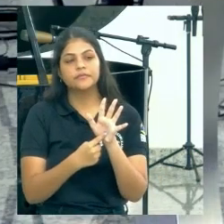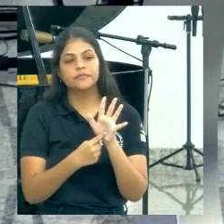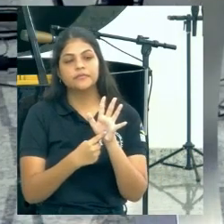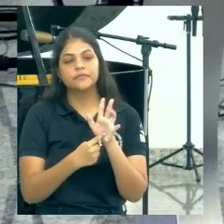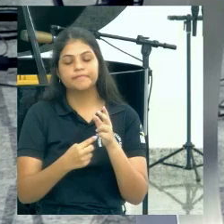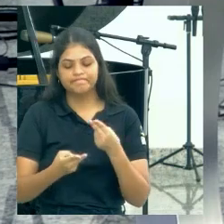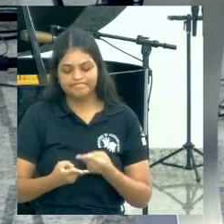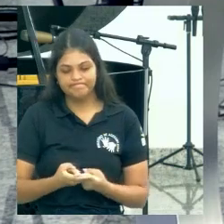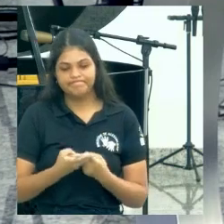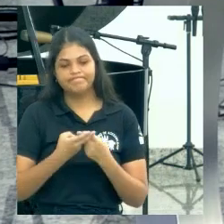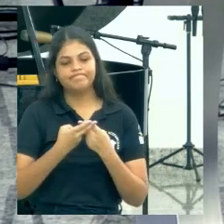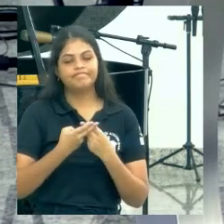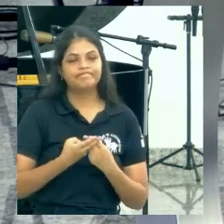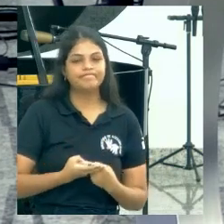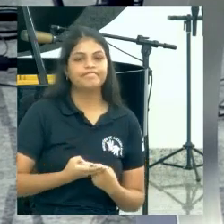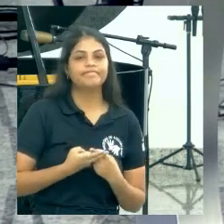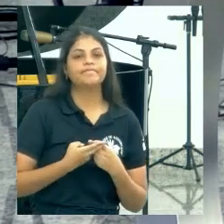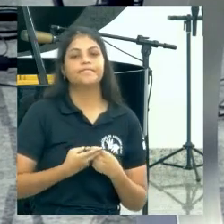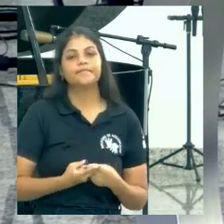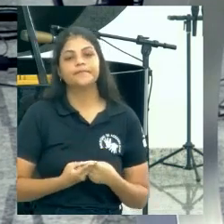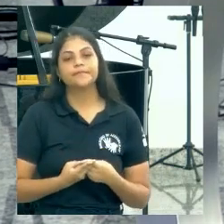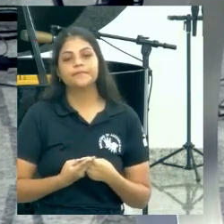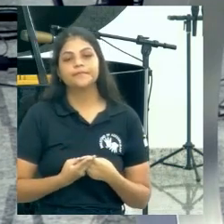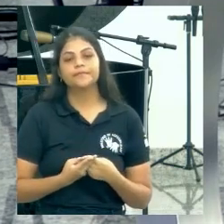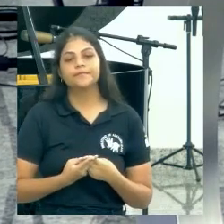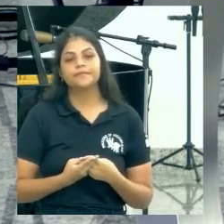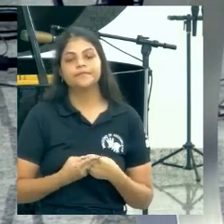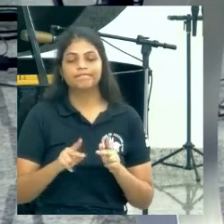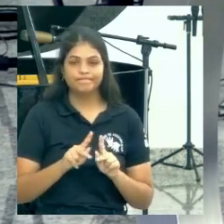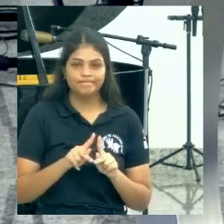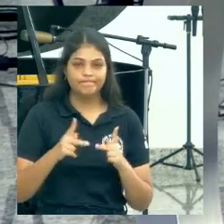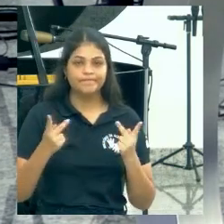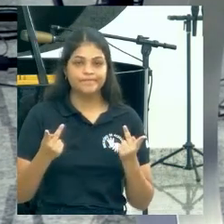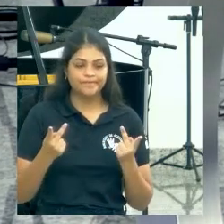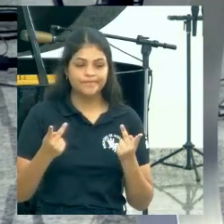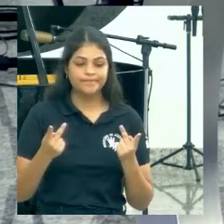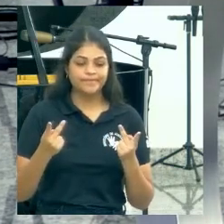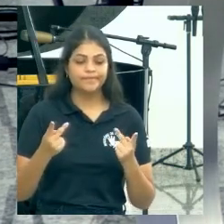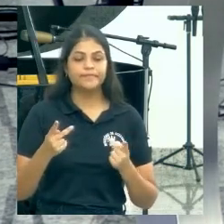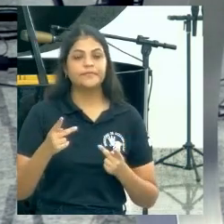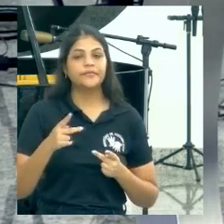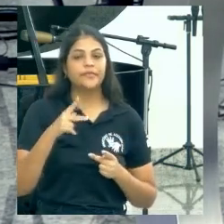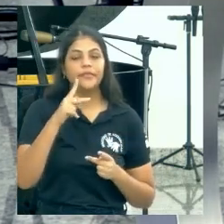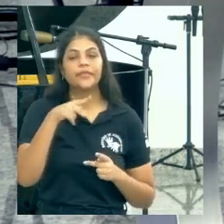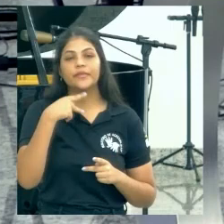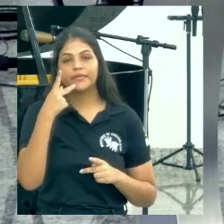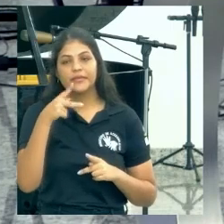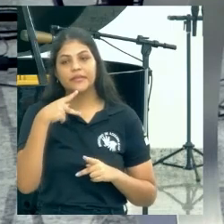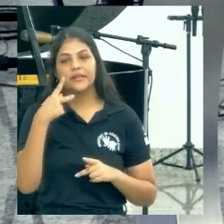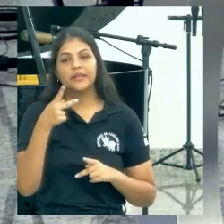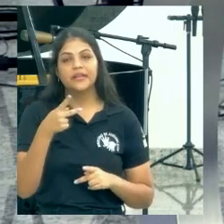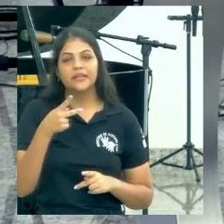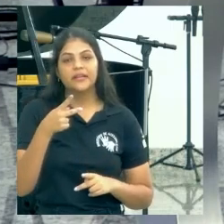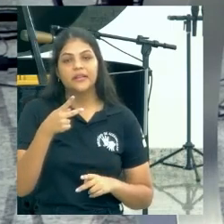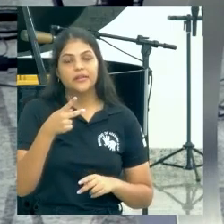paciência, resiliência, é muito complicado. E se falando, e quando falamos de